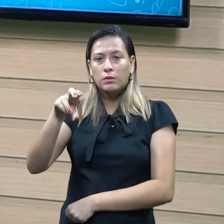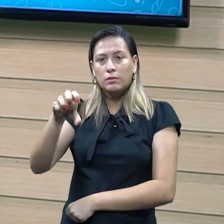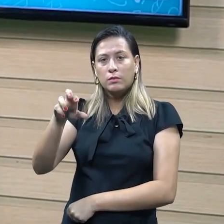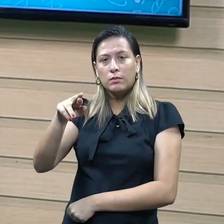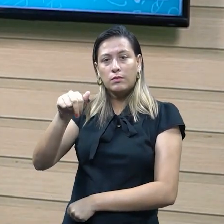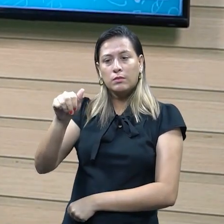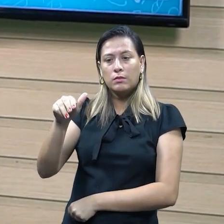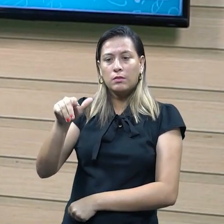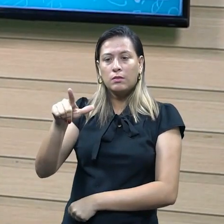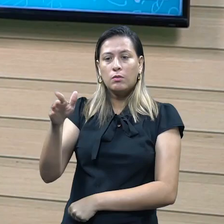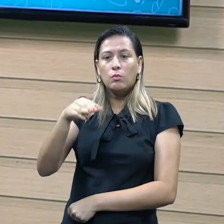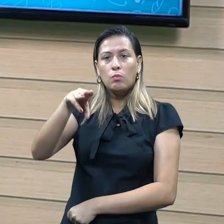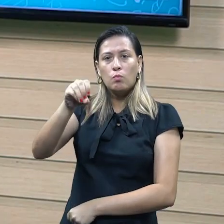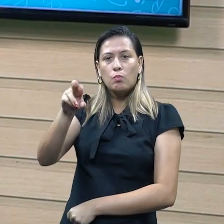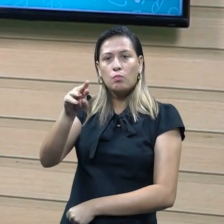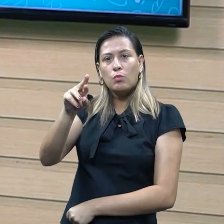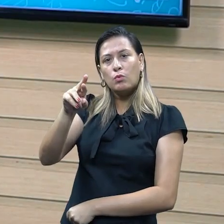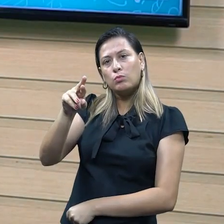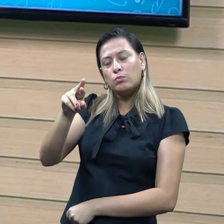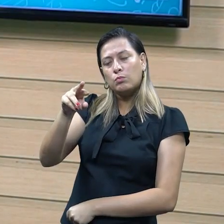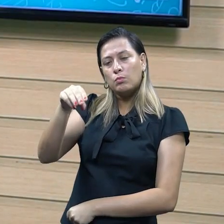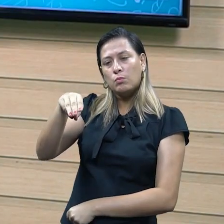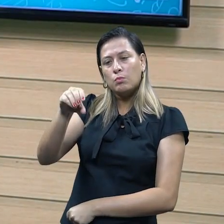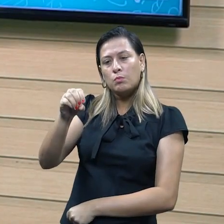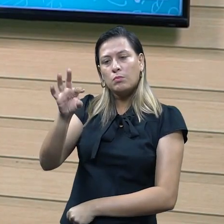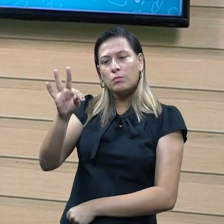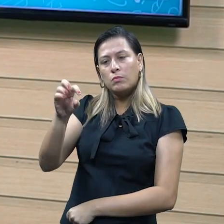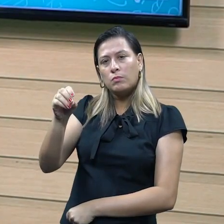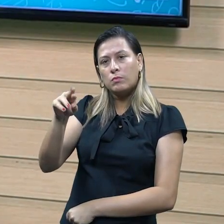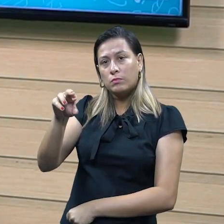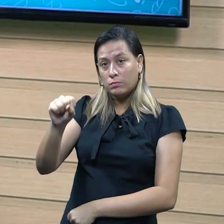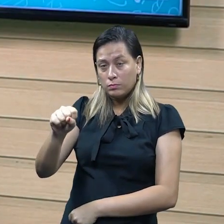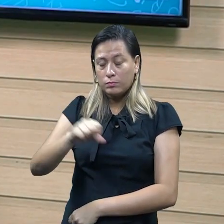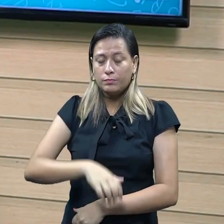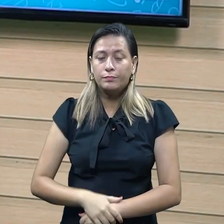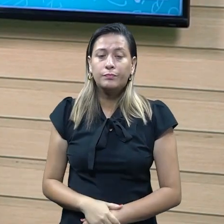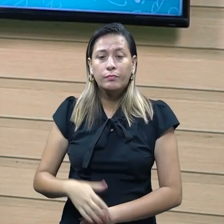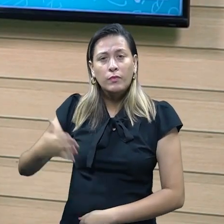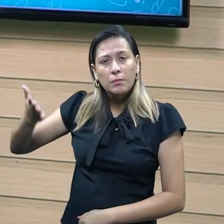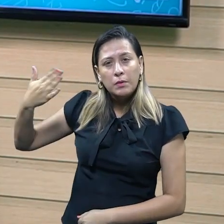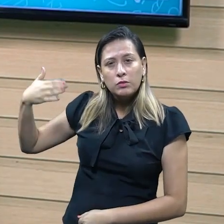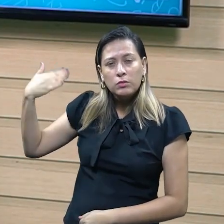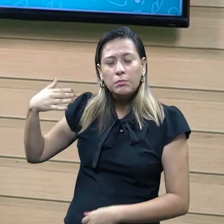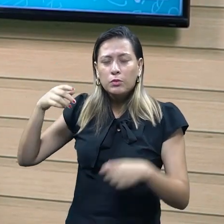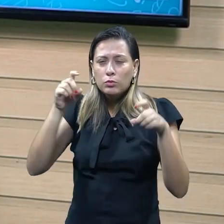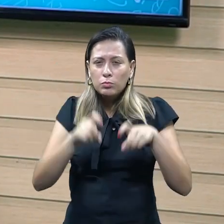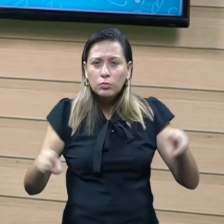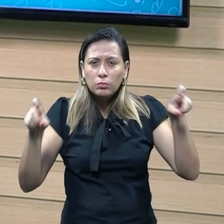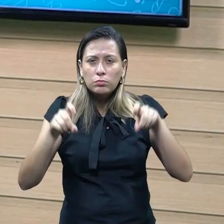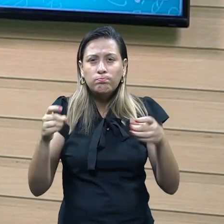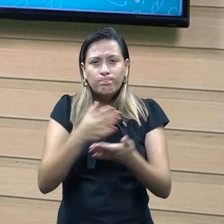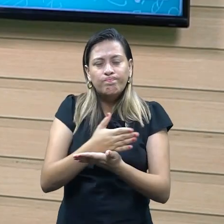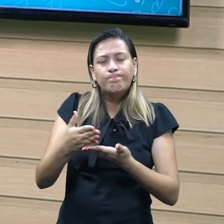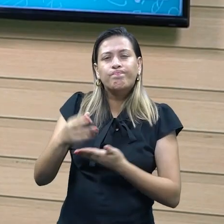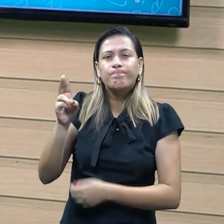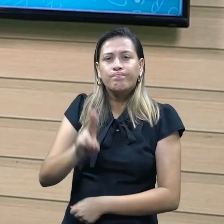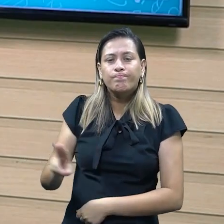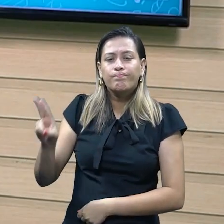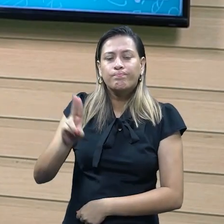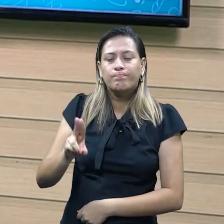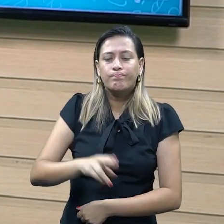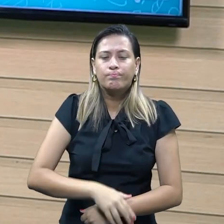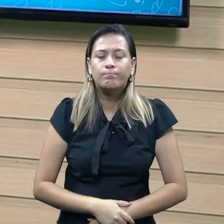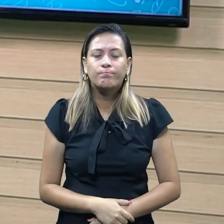gente relembra que, logo nos primórdios, quando os primeiros computadores começaram a realmente ser utilizados, eles tinham uma